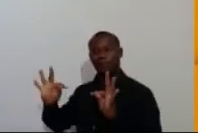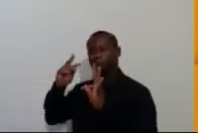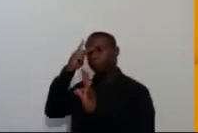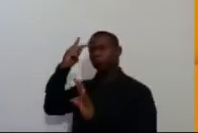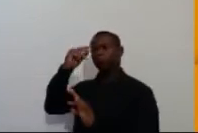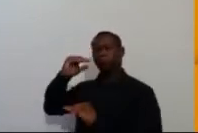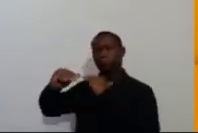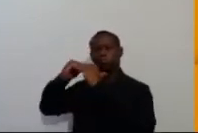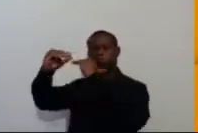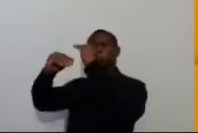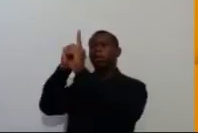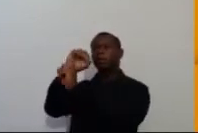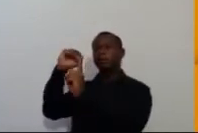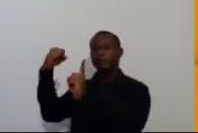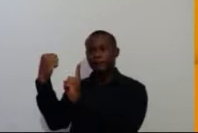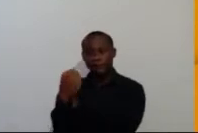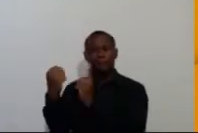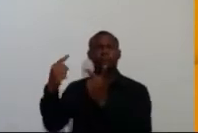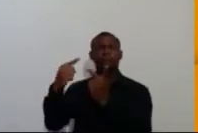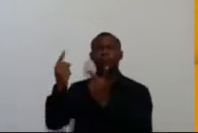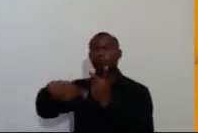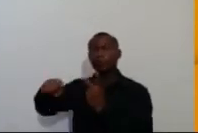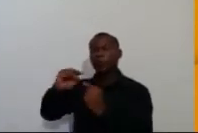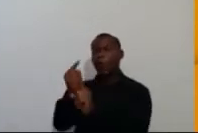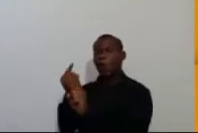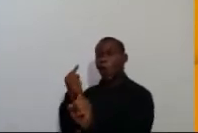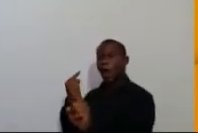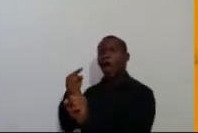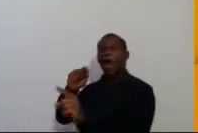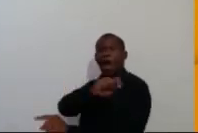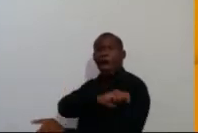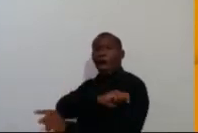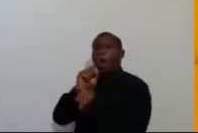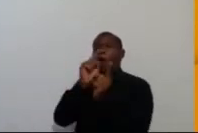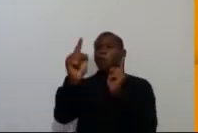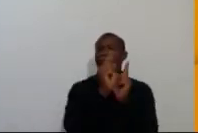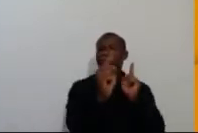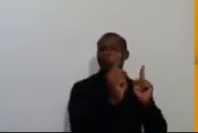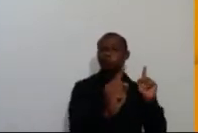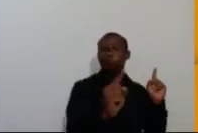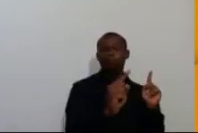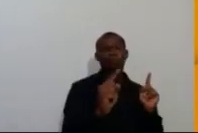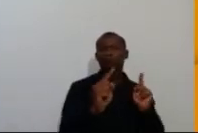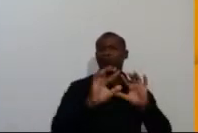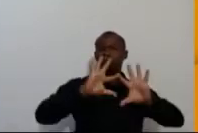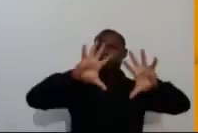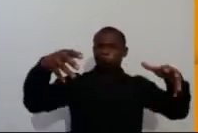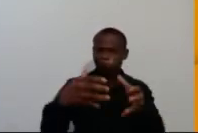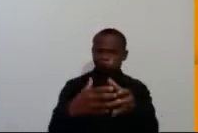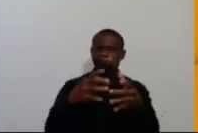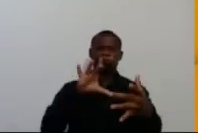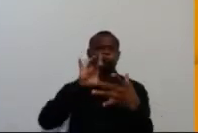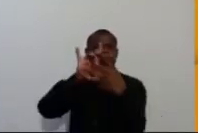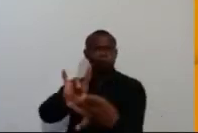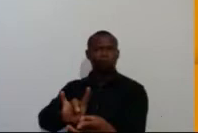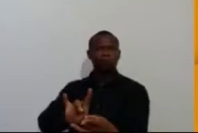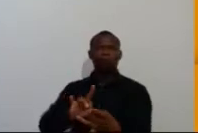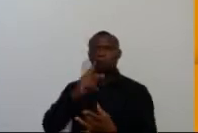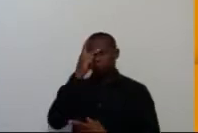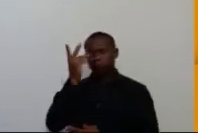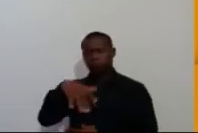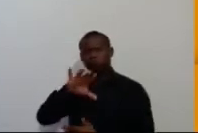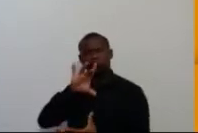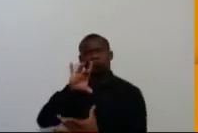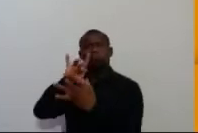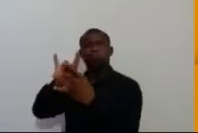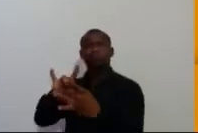podemos mais separar a vida do aluno da vida escolar, é uma vida só. Quando a gente separa, a gente deixa uma parte da vida dele de fora, mas a parte